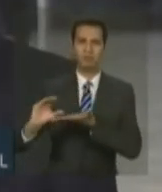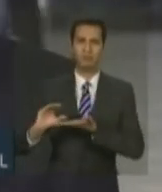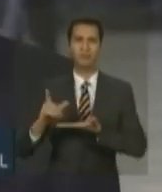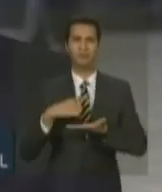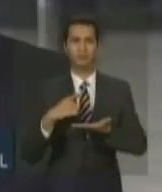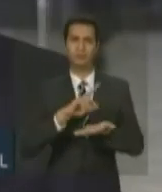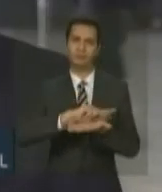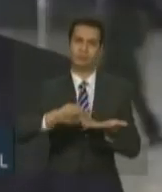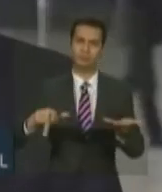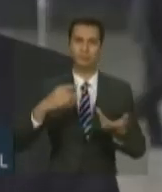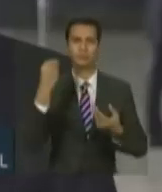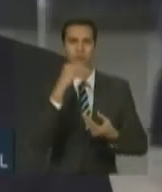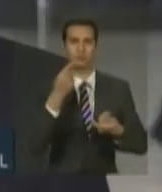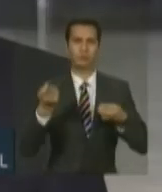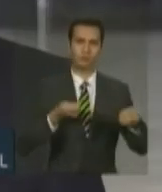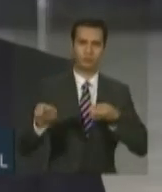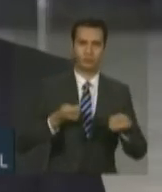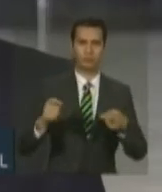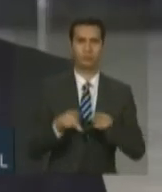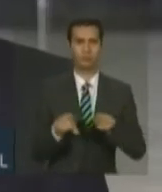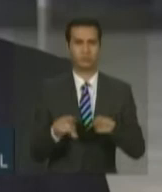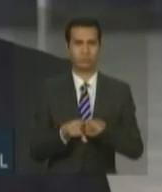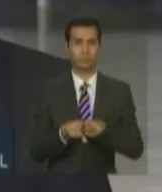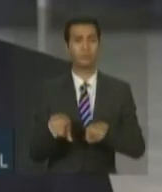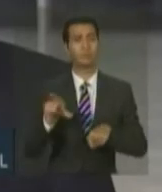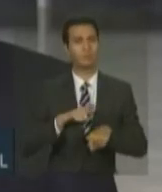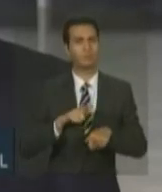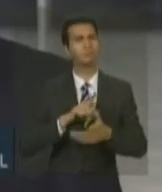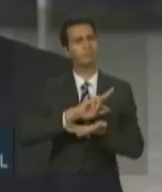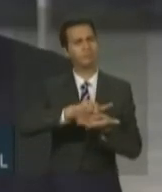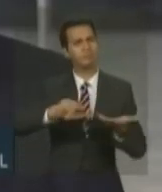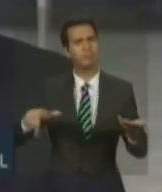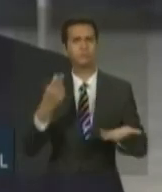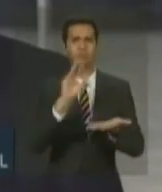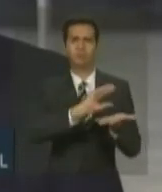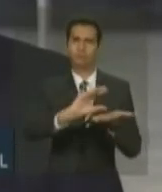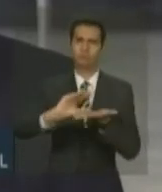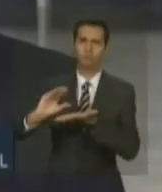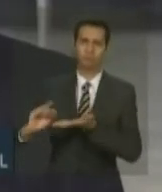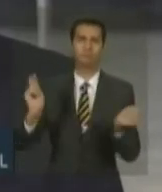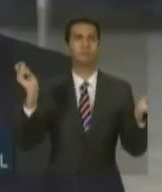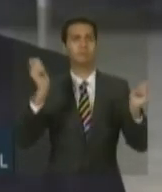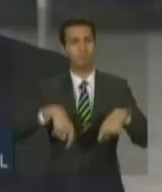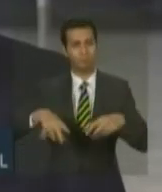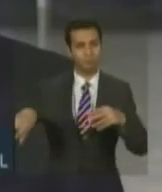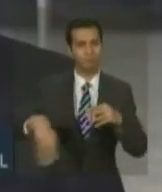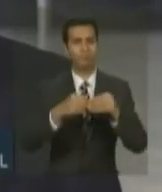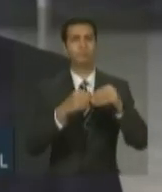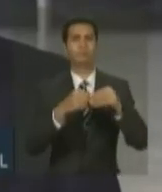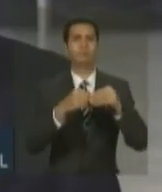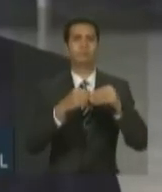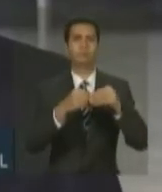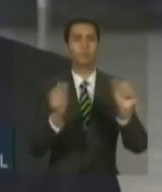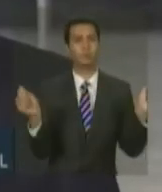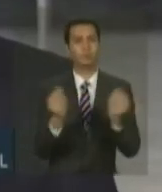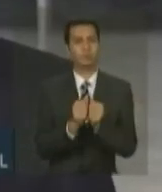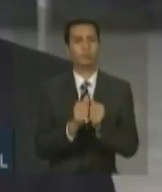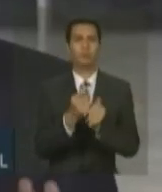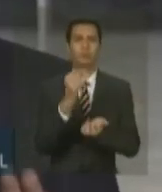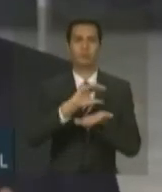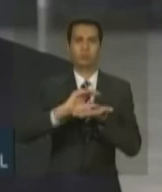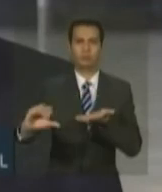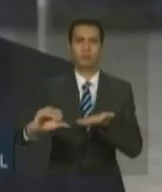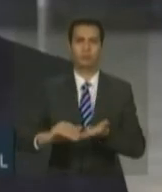sendo negociados. Então, é um conjunto de outros investimentos que poderão vir associado a esse investimento, que é um investimento